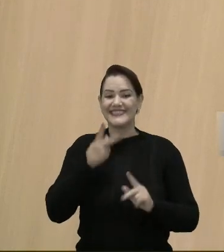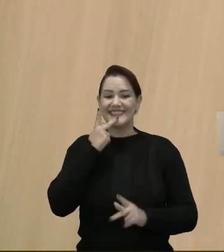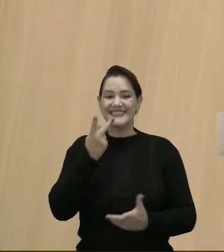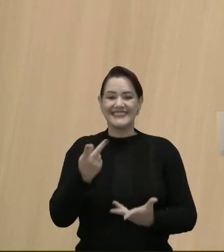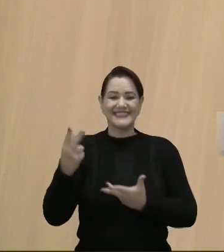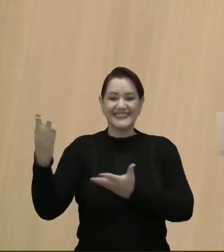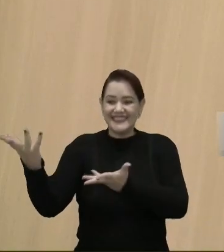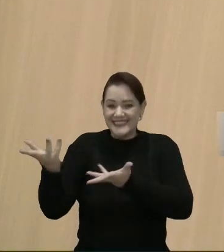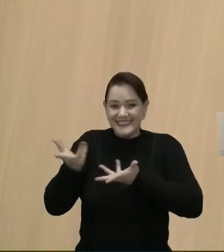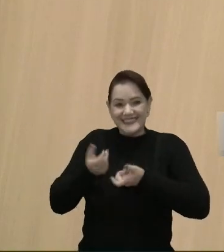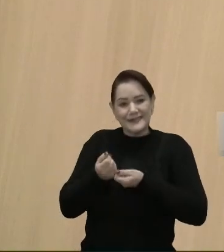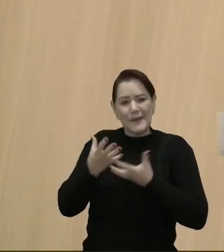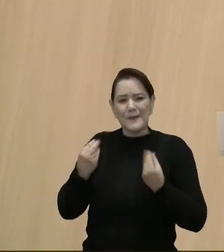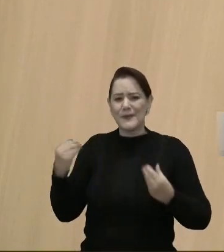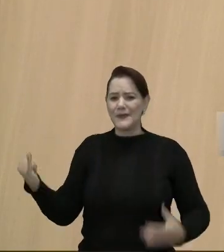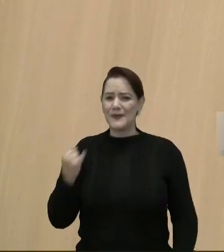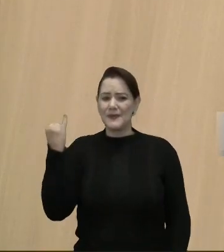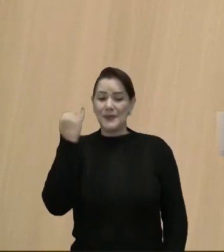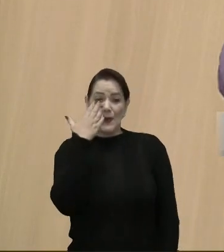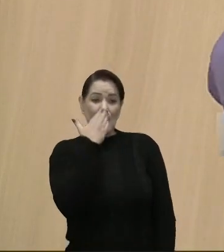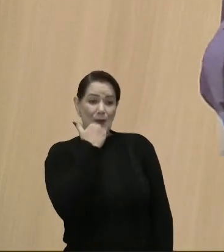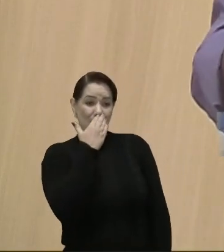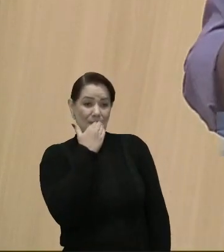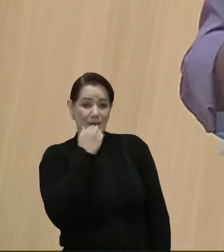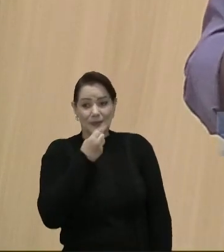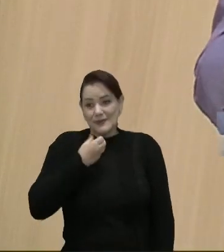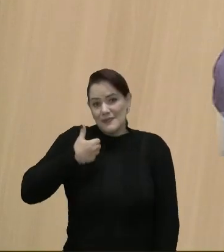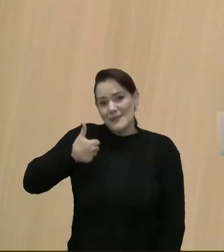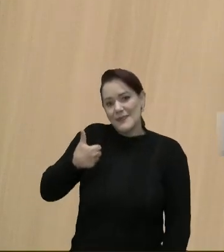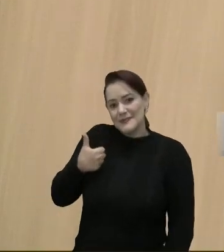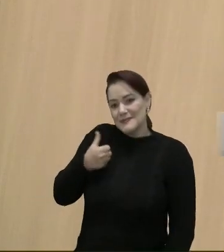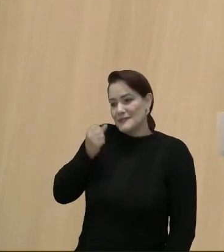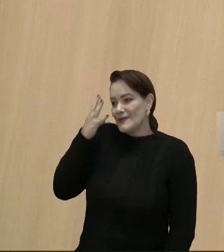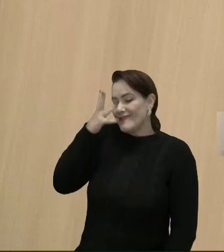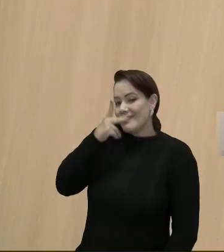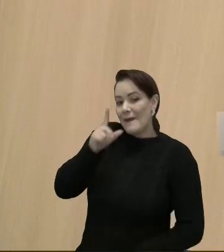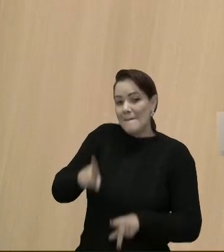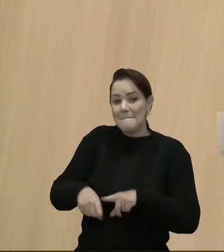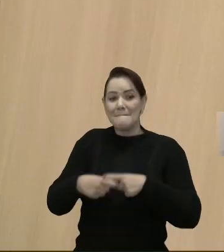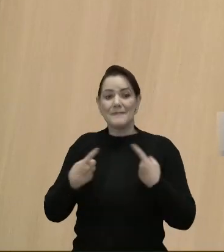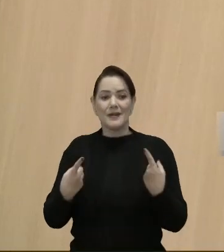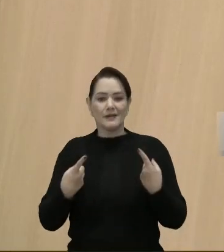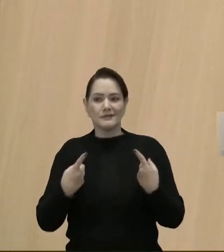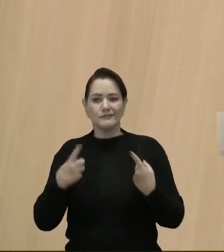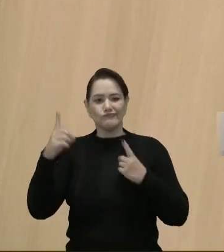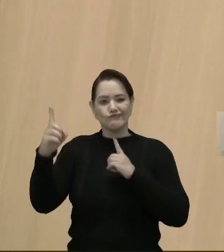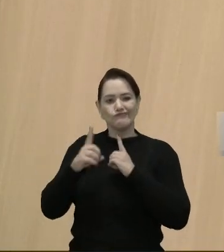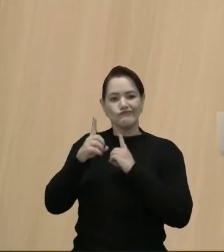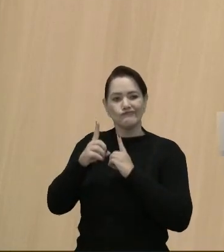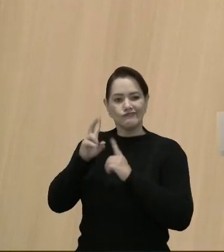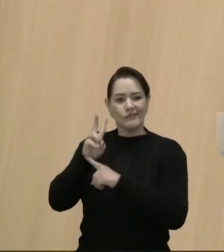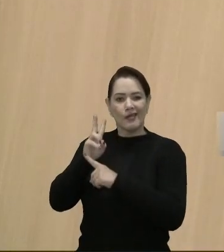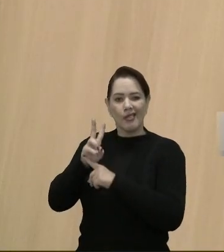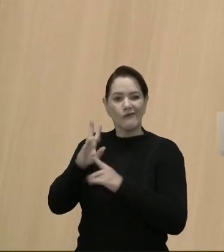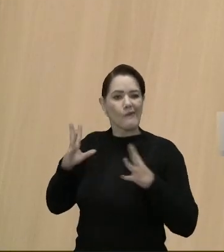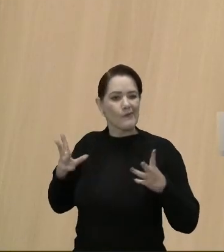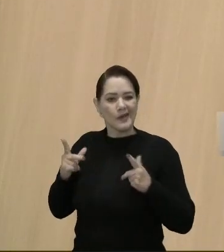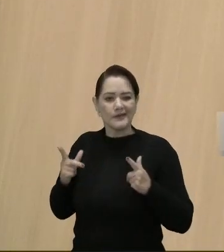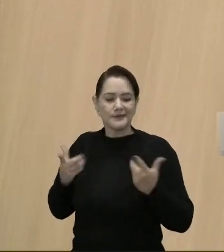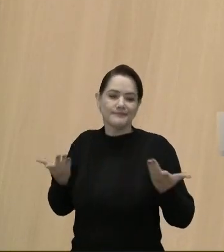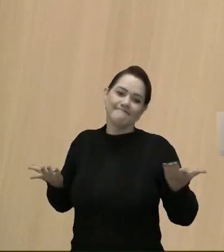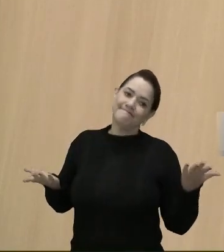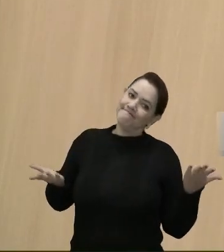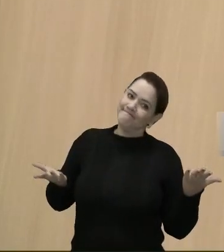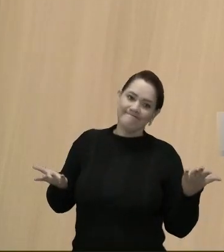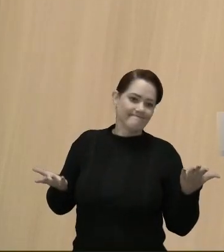recepção nossa é muito importante, a comida pode ser boa, o lugar pode ser bonito, mas se o nosso atendimento não for excelente,